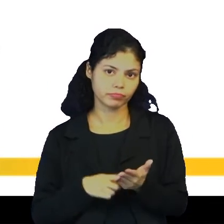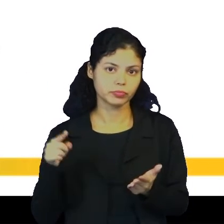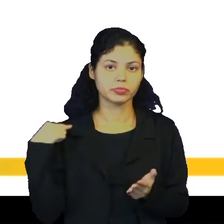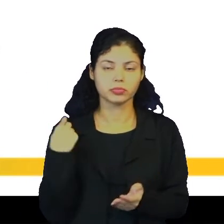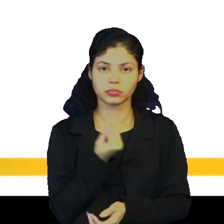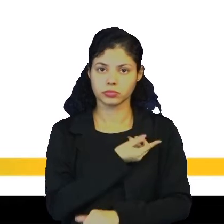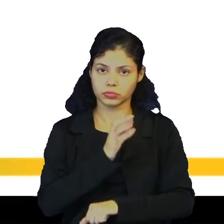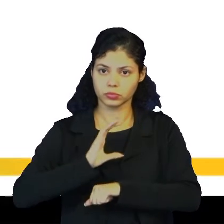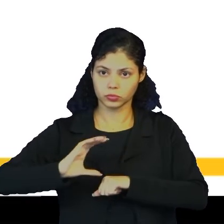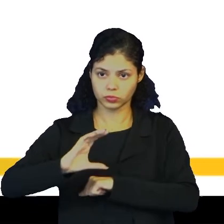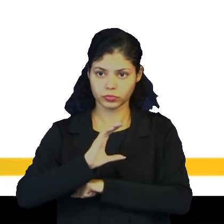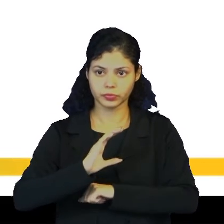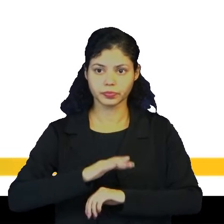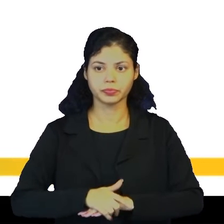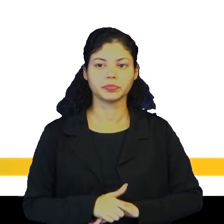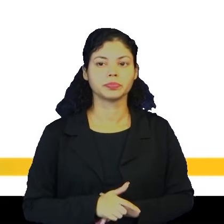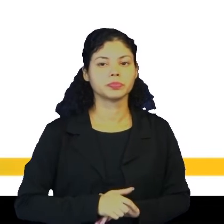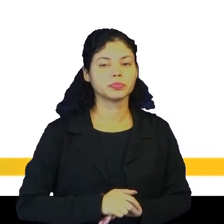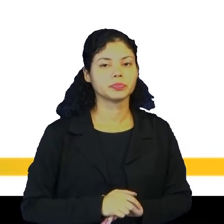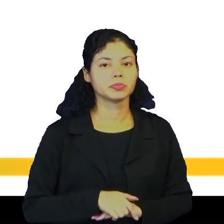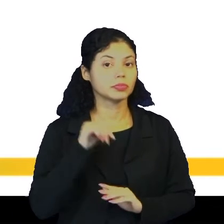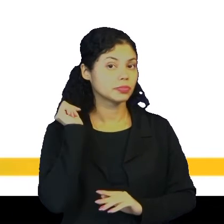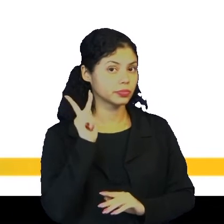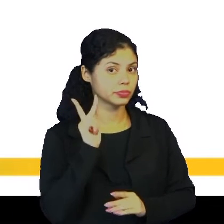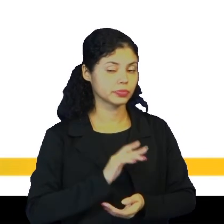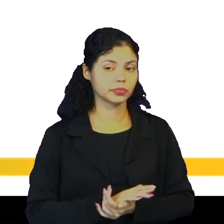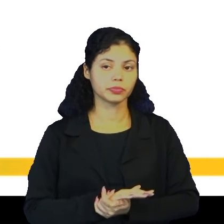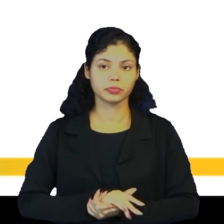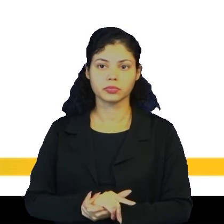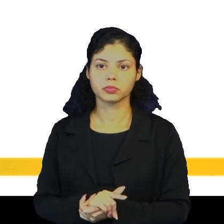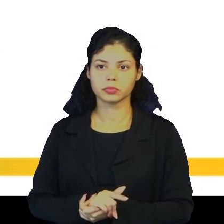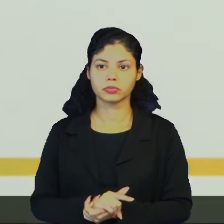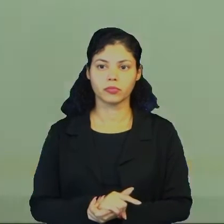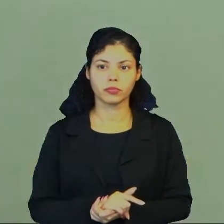nossa Constituição. Ok?